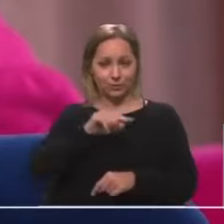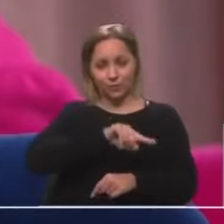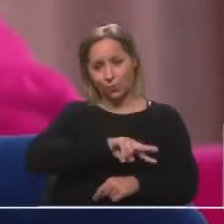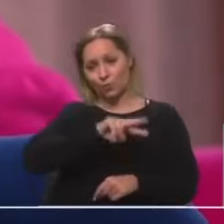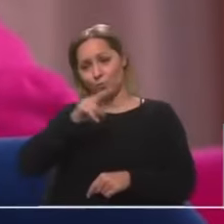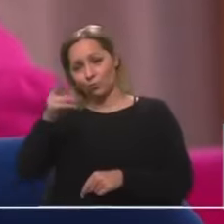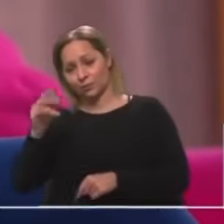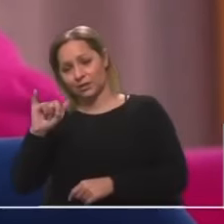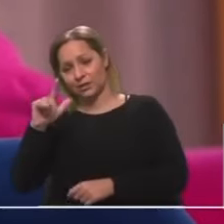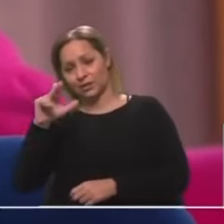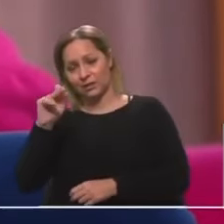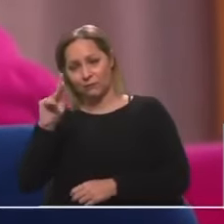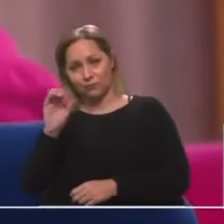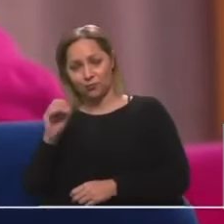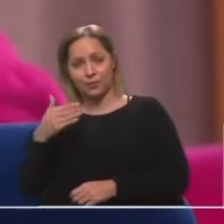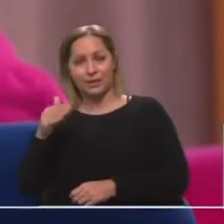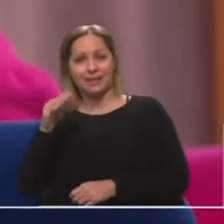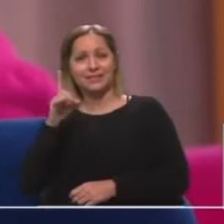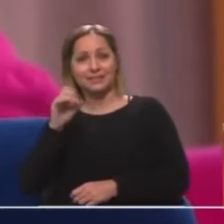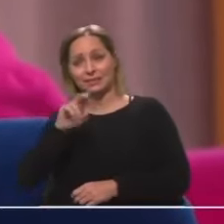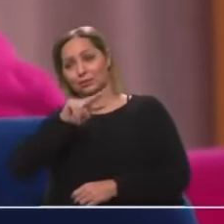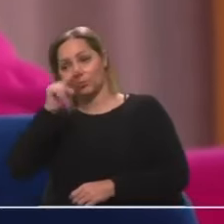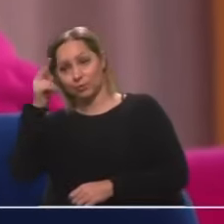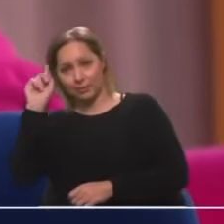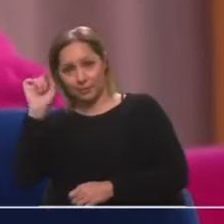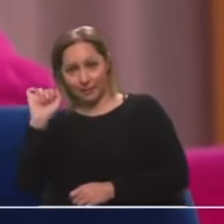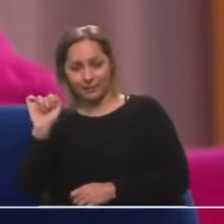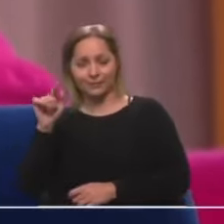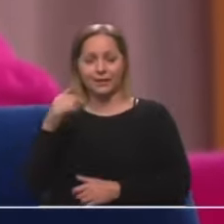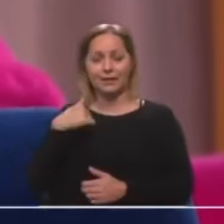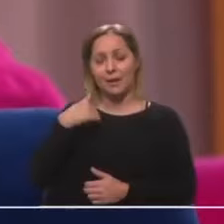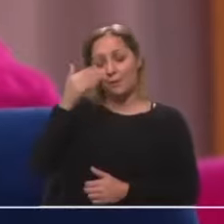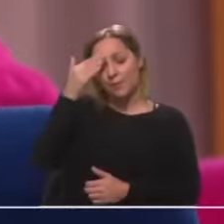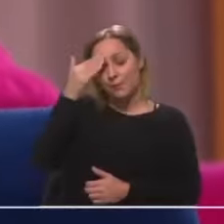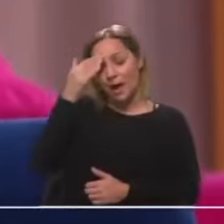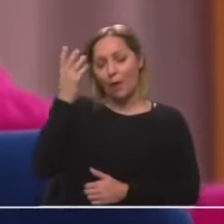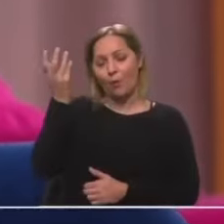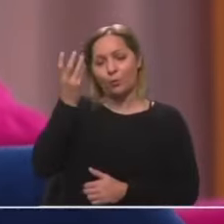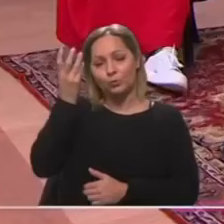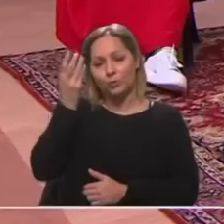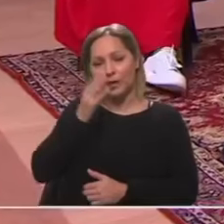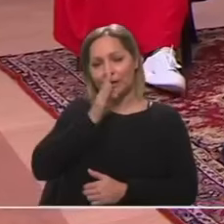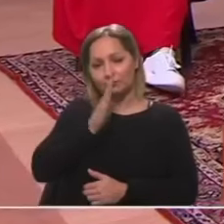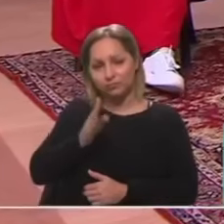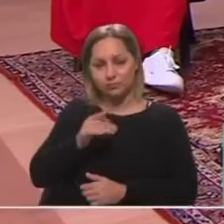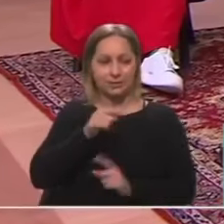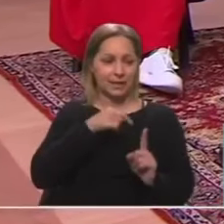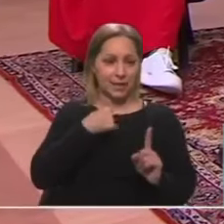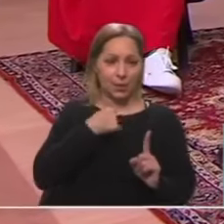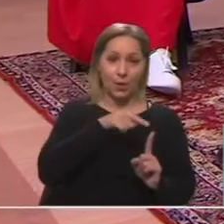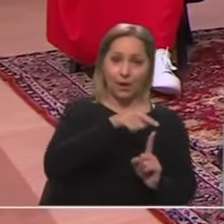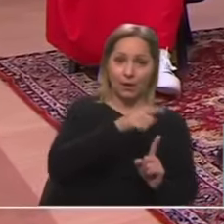Ilhavo, portanto, aos 60 anos. E, de facto, as lembranças culturais, os hábitos convergiram muito, de facto.